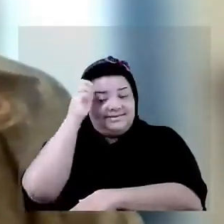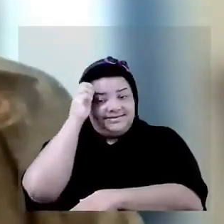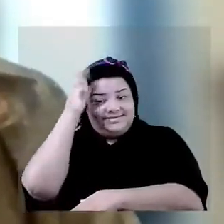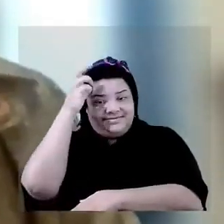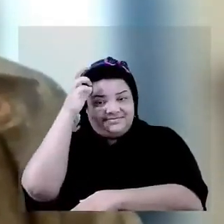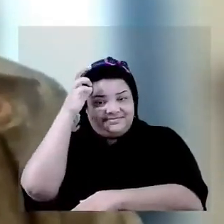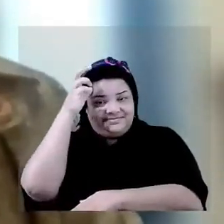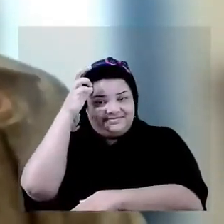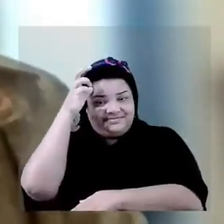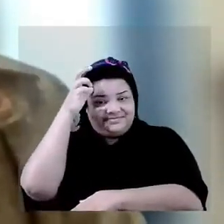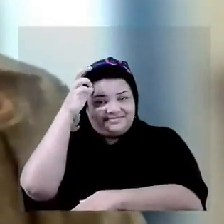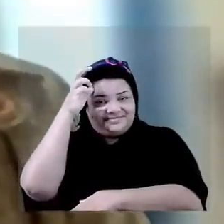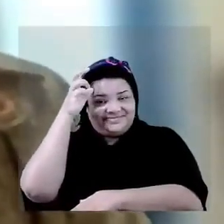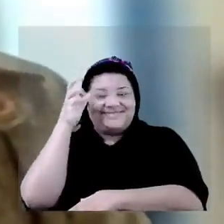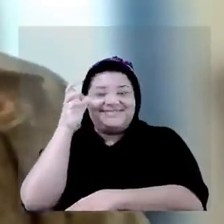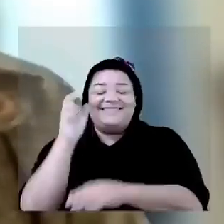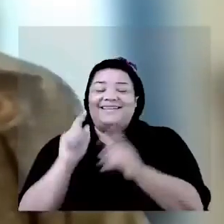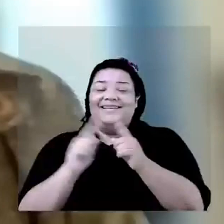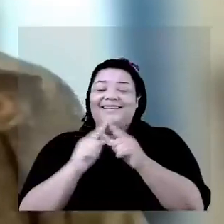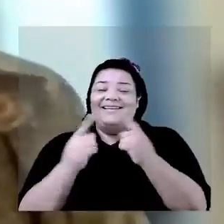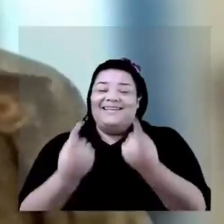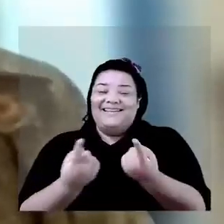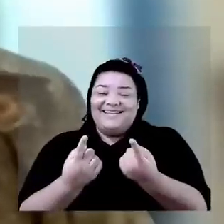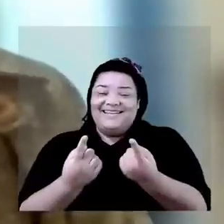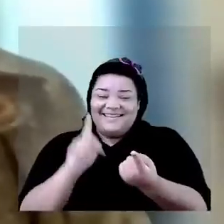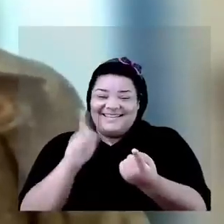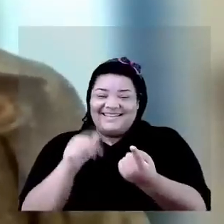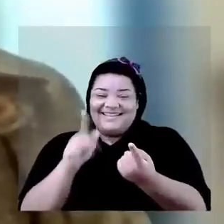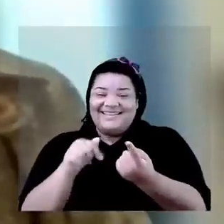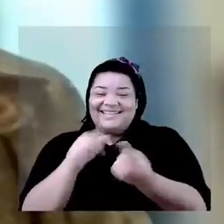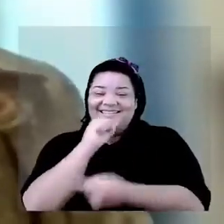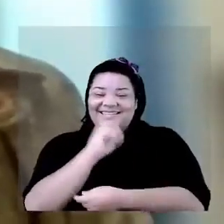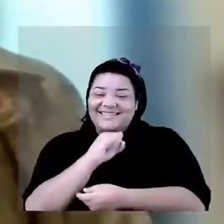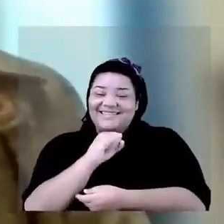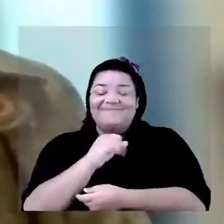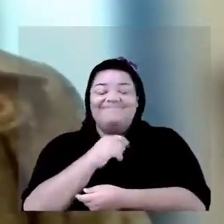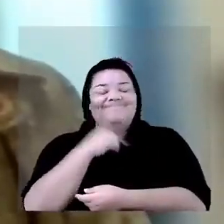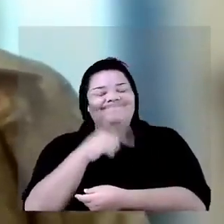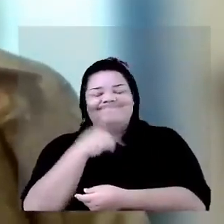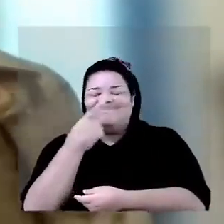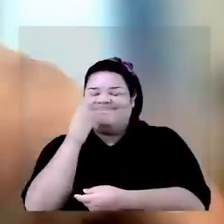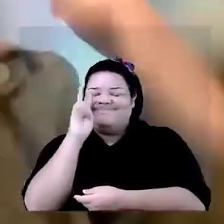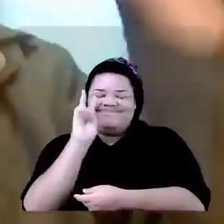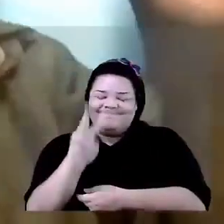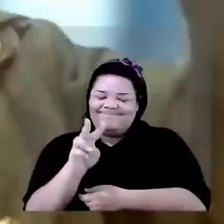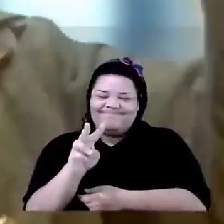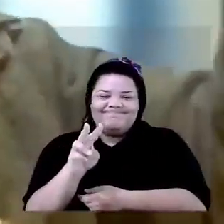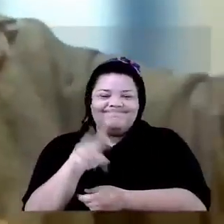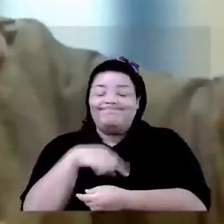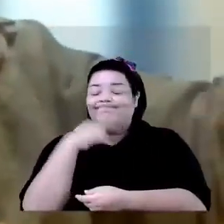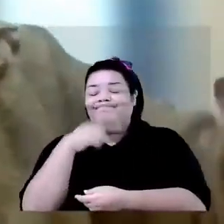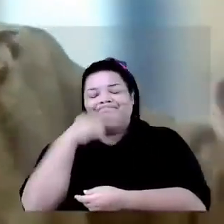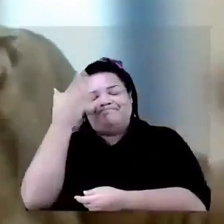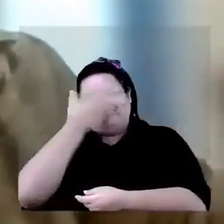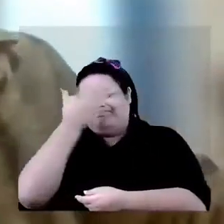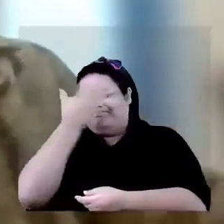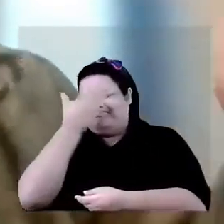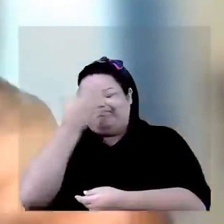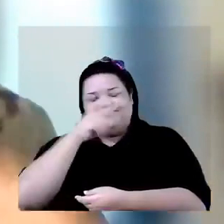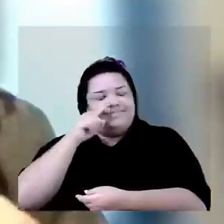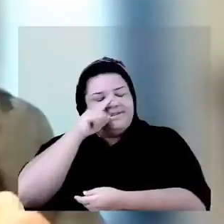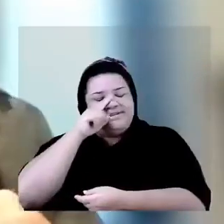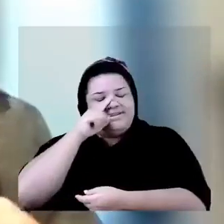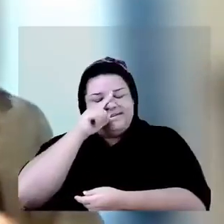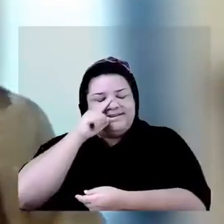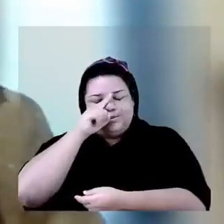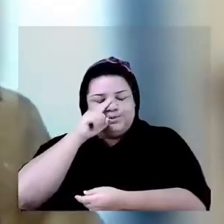chefe de cartório da primeira zona eleitoral Bela Vista. Cultural. Se você não enxerga o risco, você não enxerga nem o perigo. perigo, que dirá se